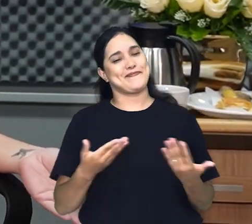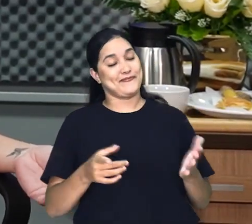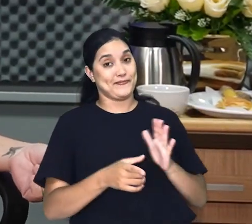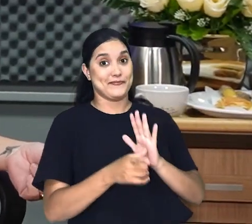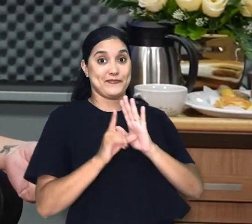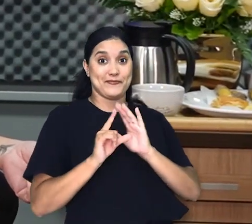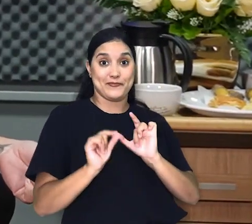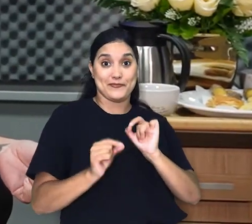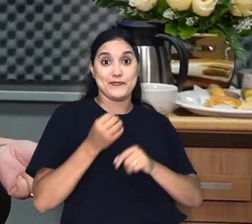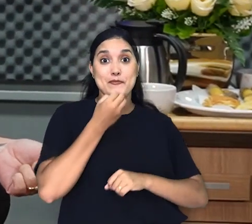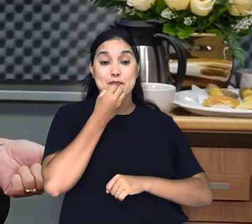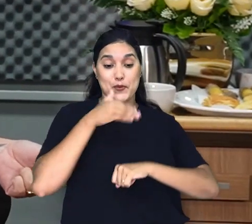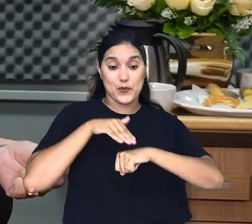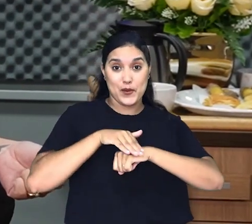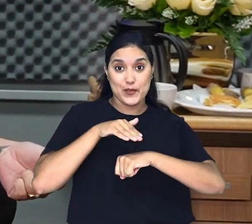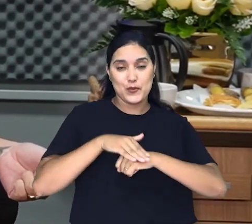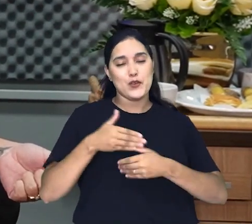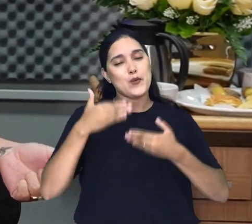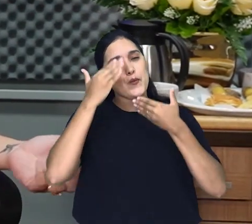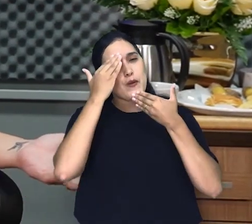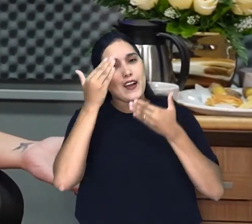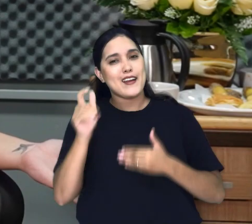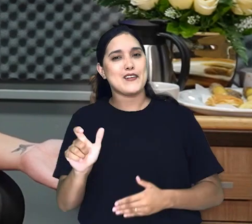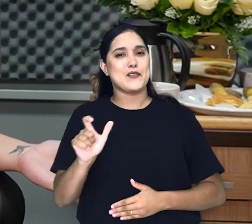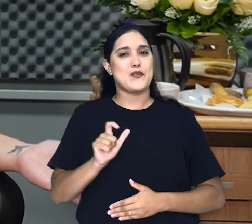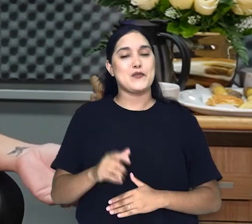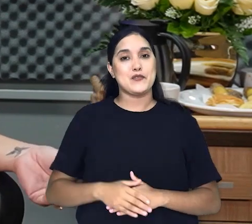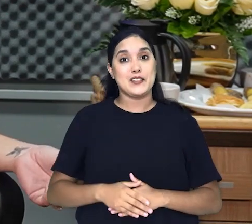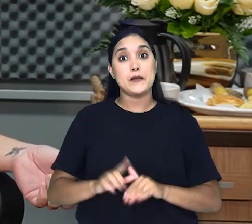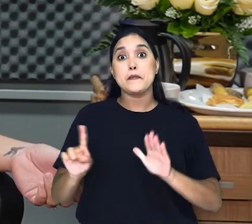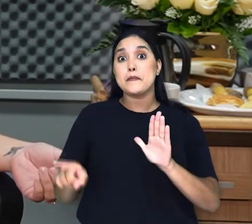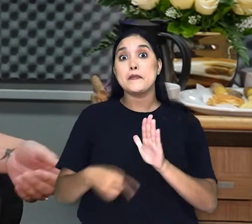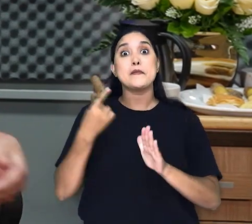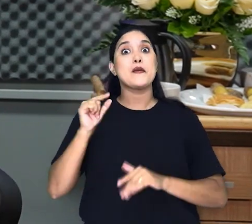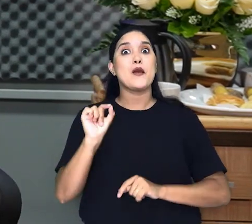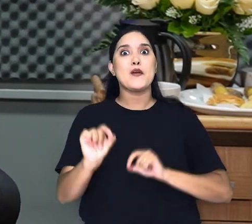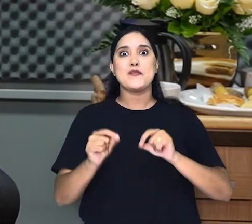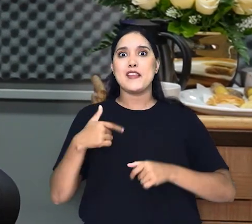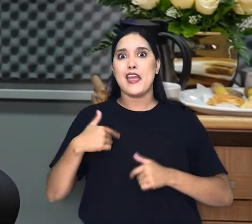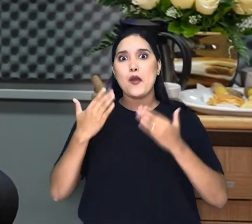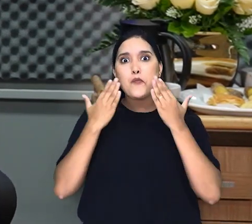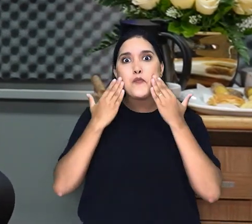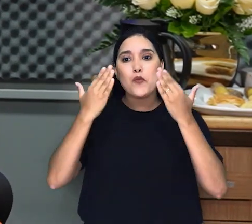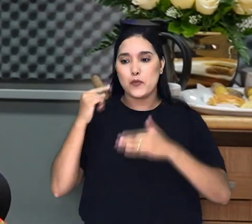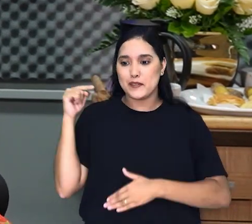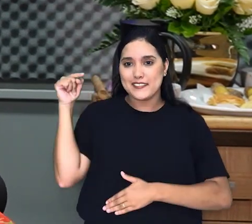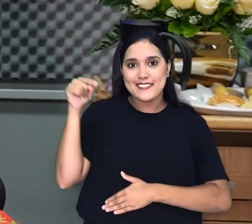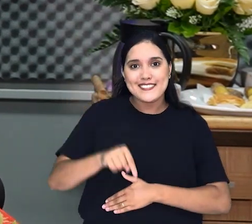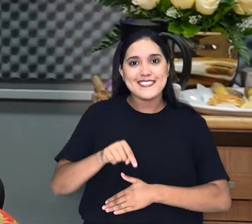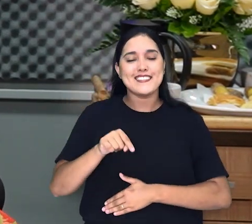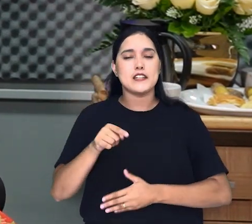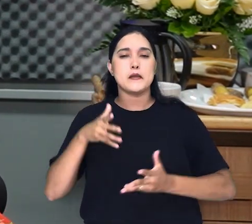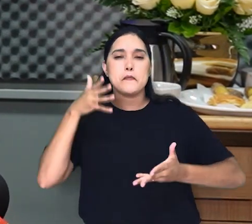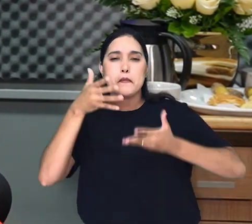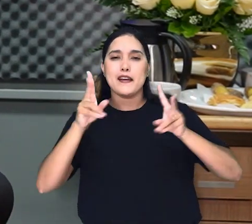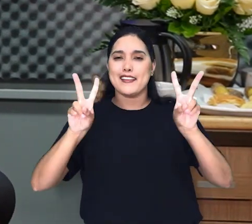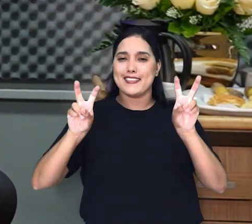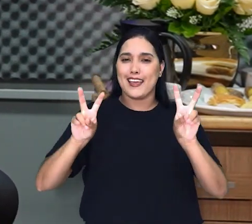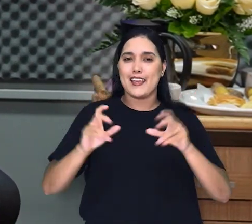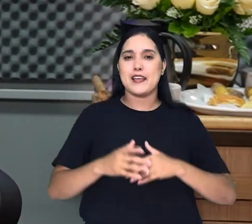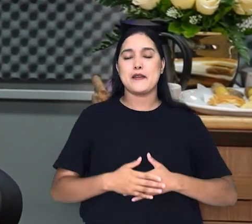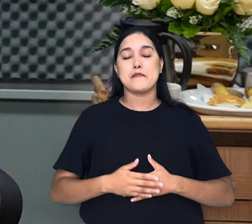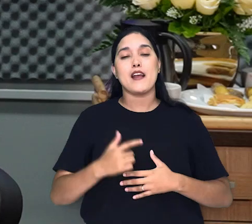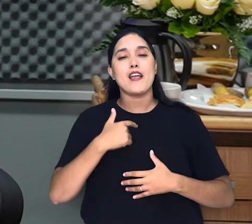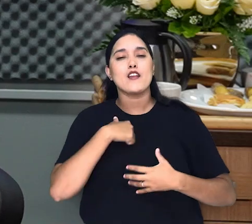assunto. Me sinto muito lisonjeada pelo convite, né? E poder falar um pouquinho da minha experiência e também da minha experiência